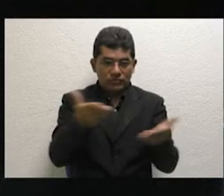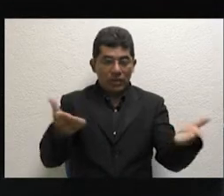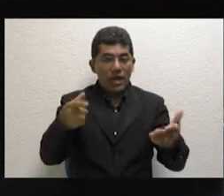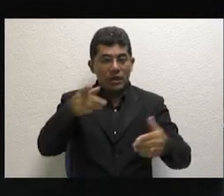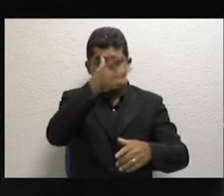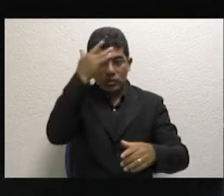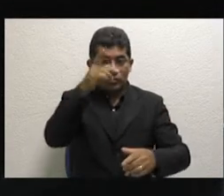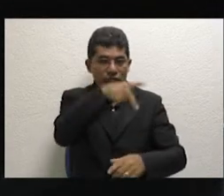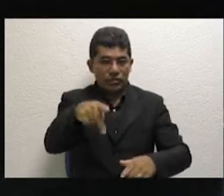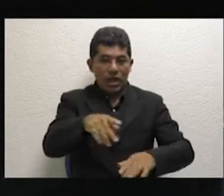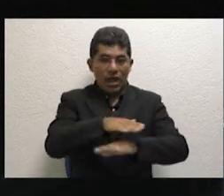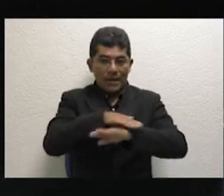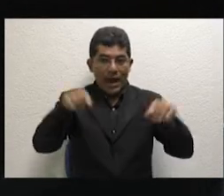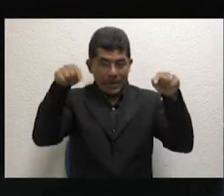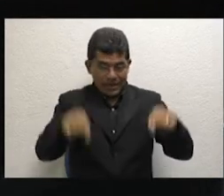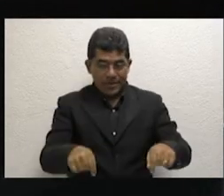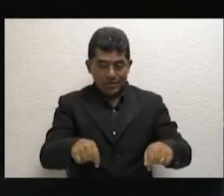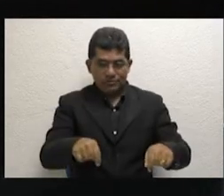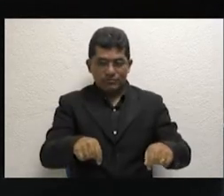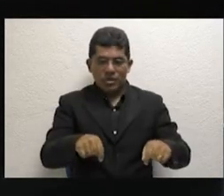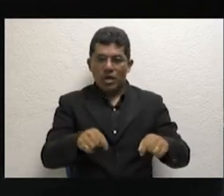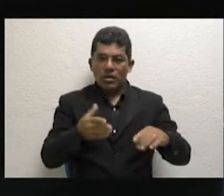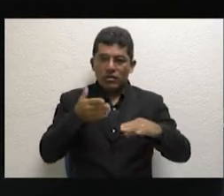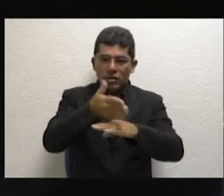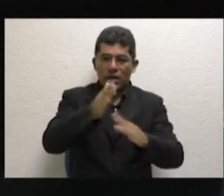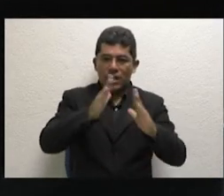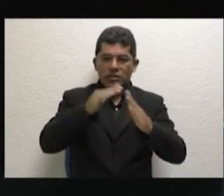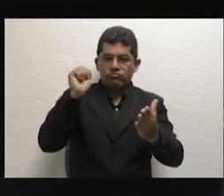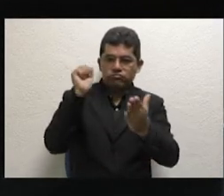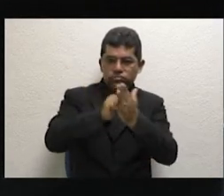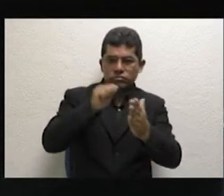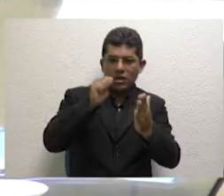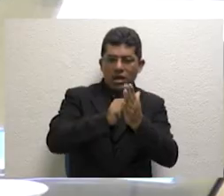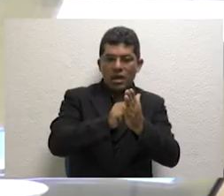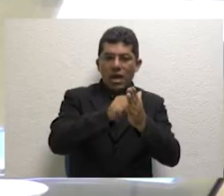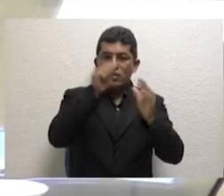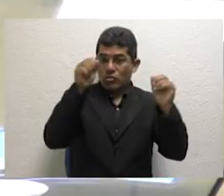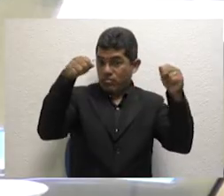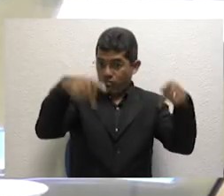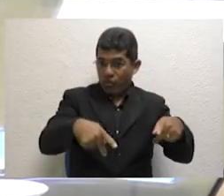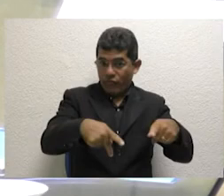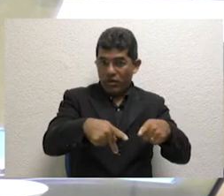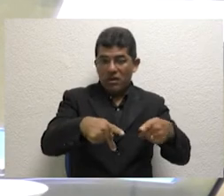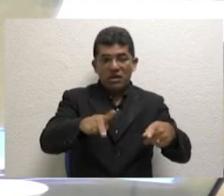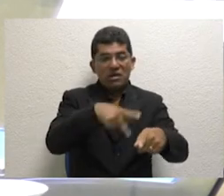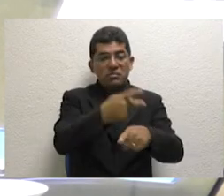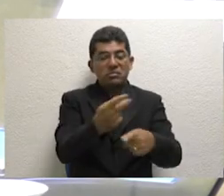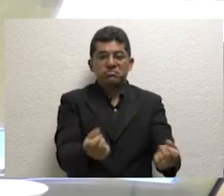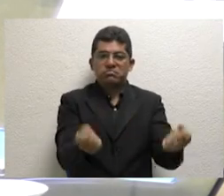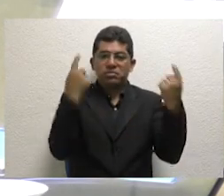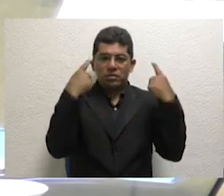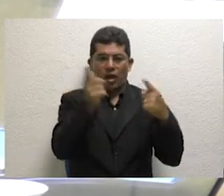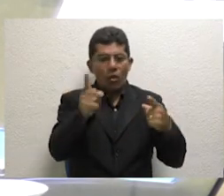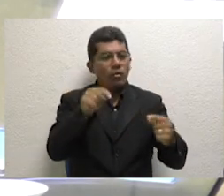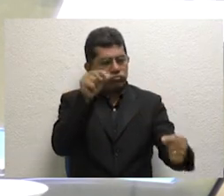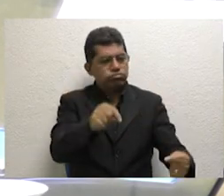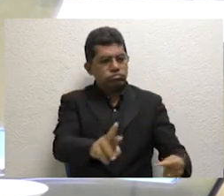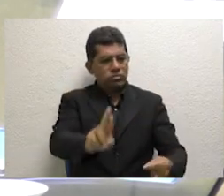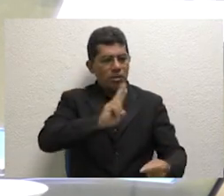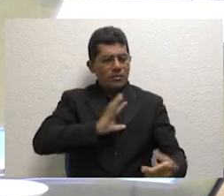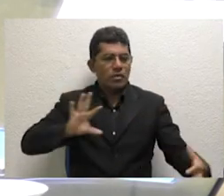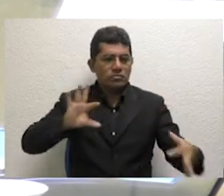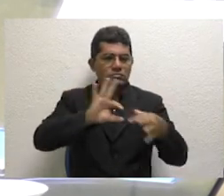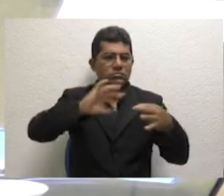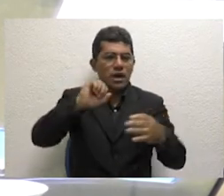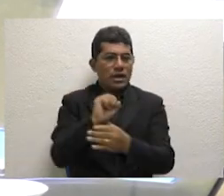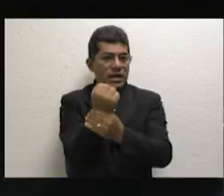dizer o seguinte não batemos numa casa que é do povo e fizeram ouvido de mercador para a gente então não é